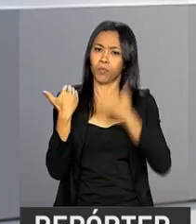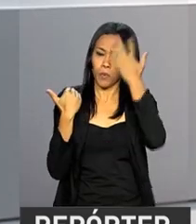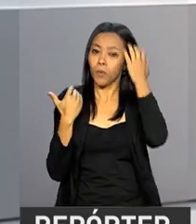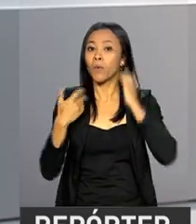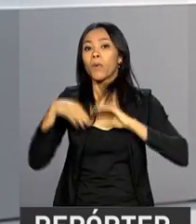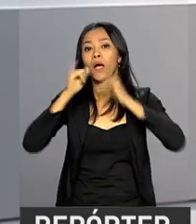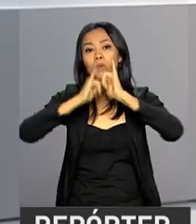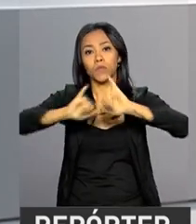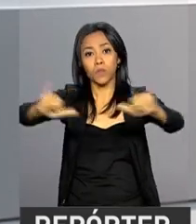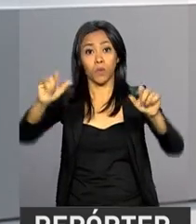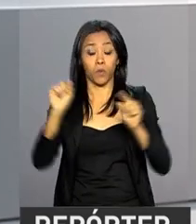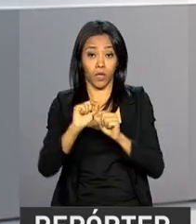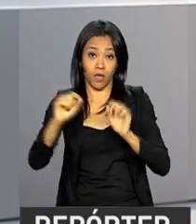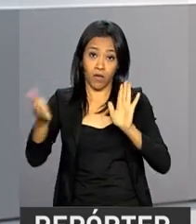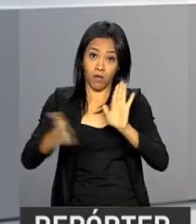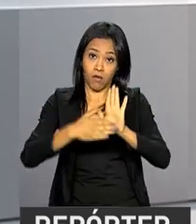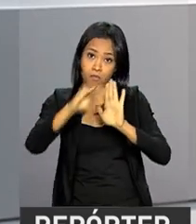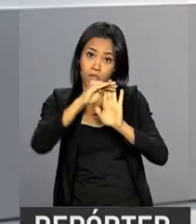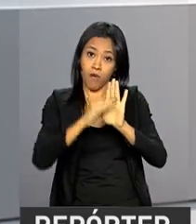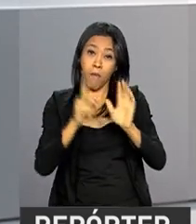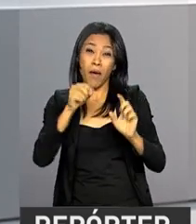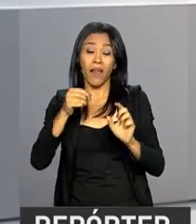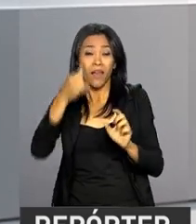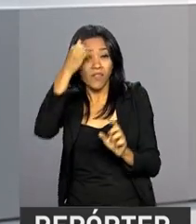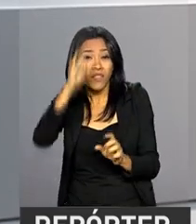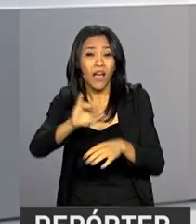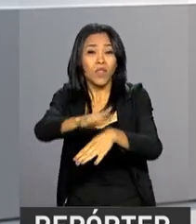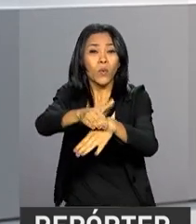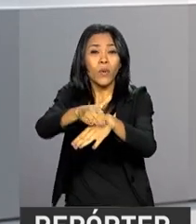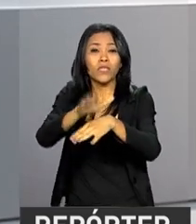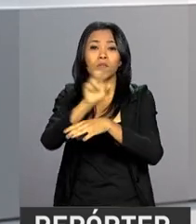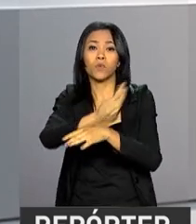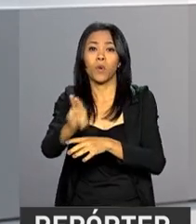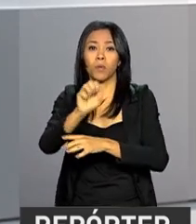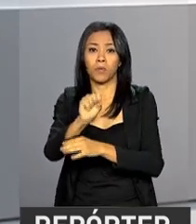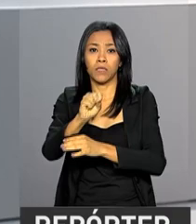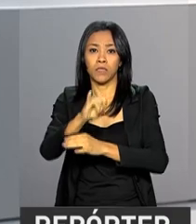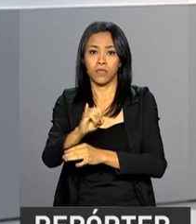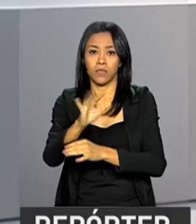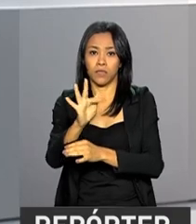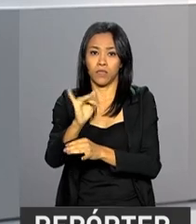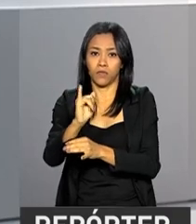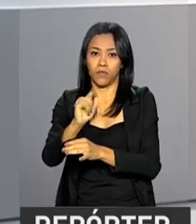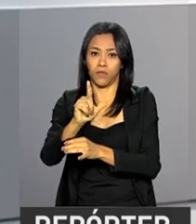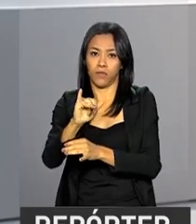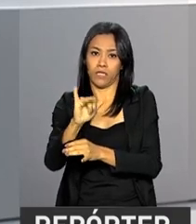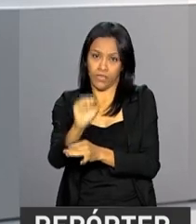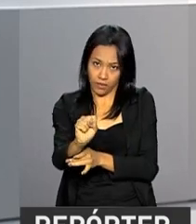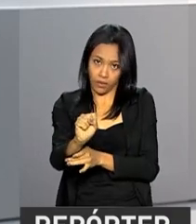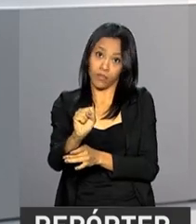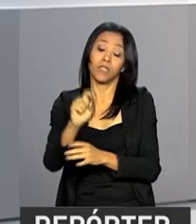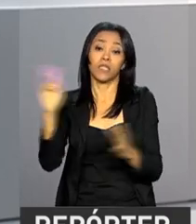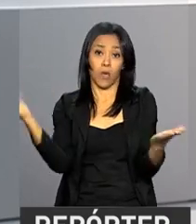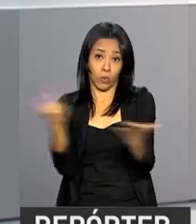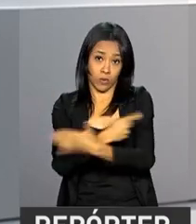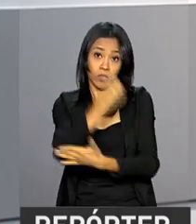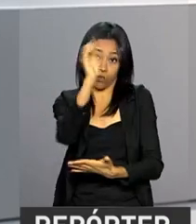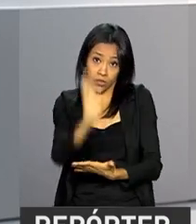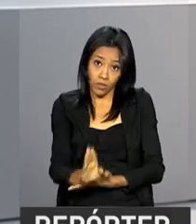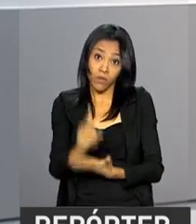as ações para conter o avanço da sífilis no país 100 municípios que concentram a maior parte dos casos registrados da doença